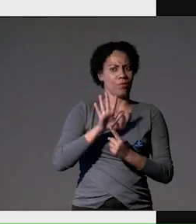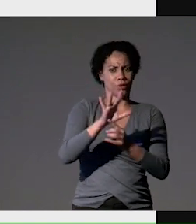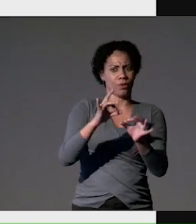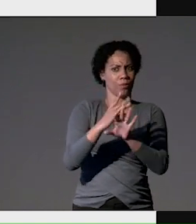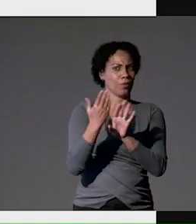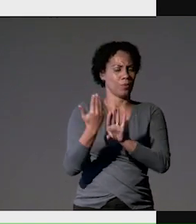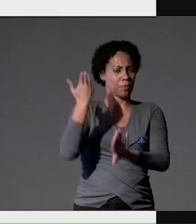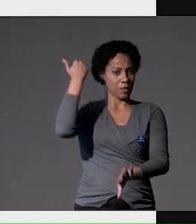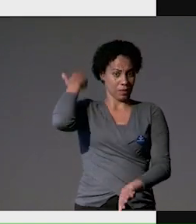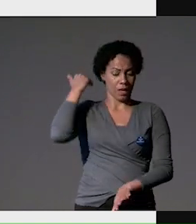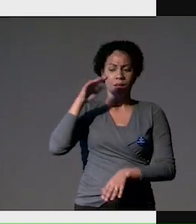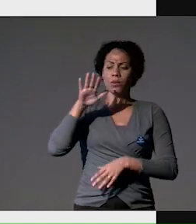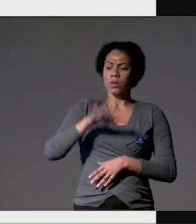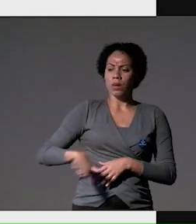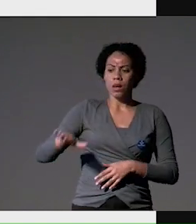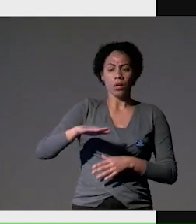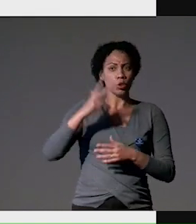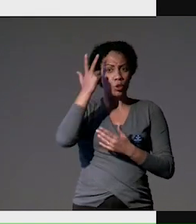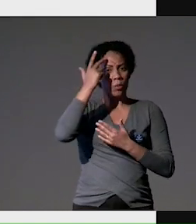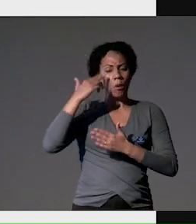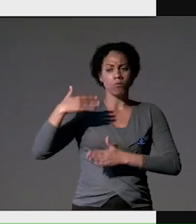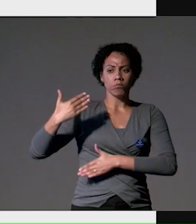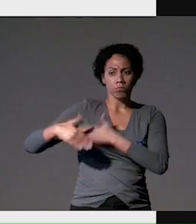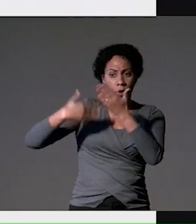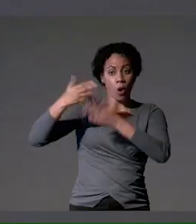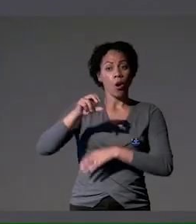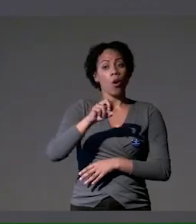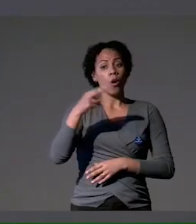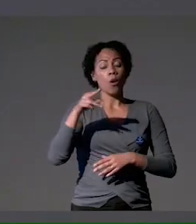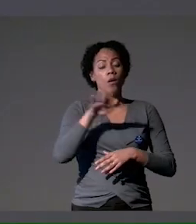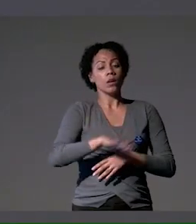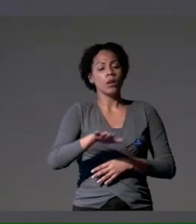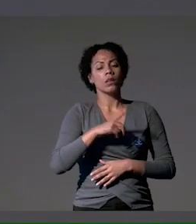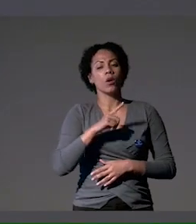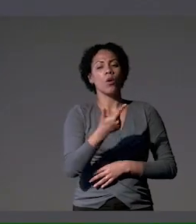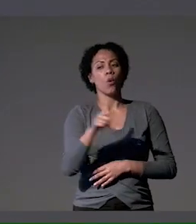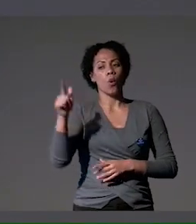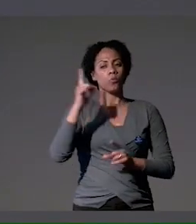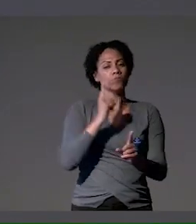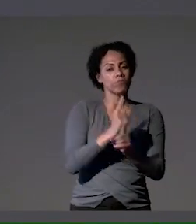passado em crianças de desenvolvimento normal ou em crianças com outros diagnósticos.